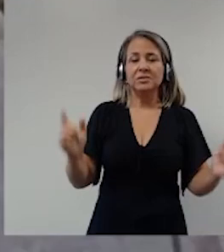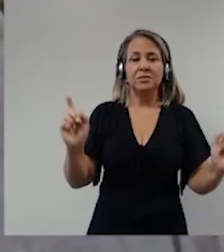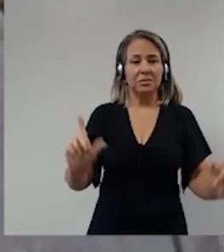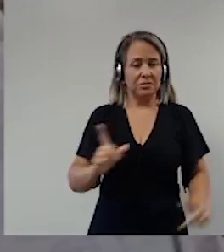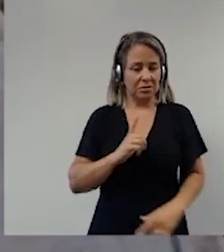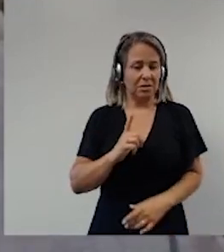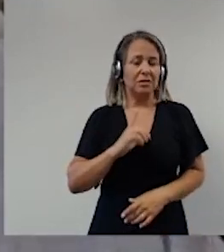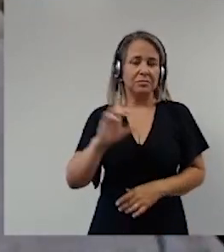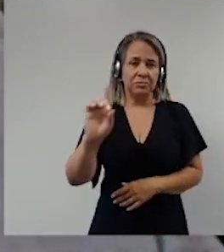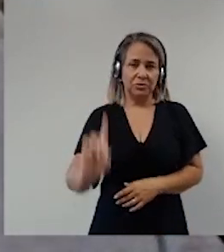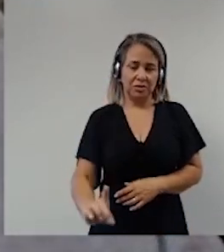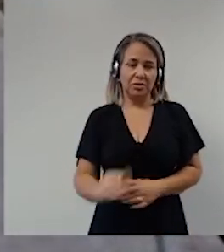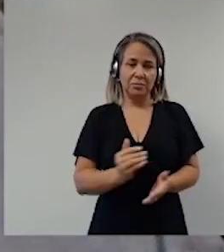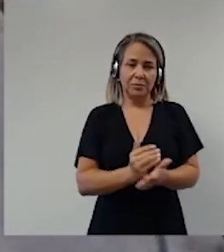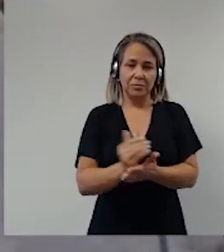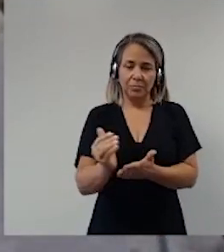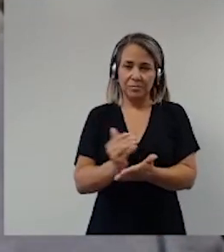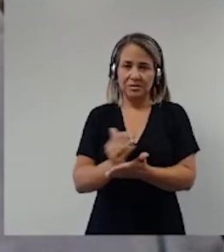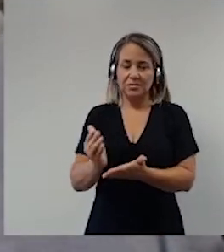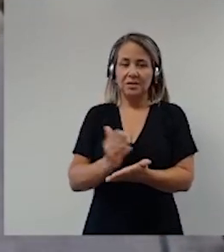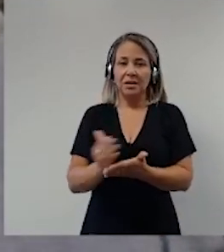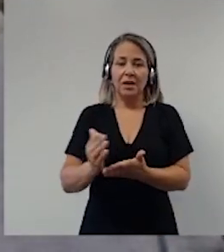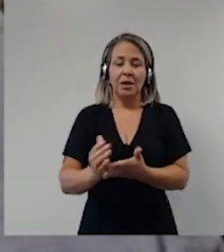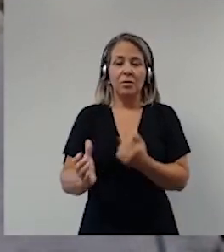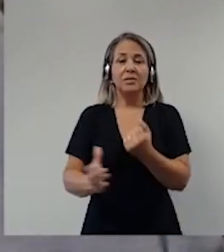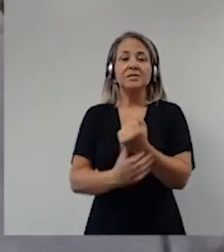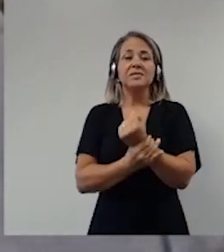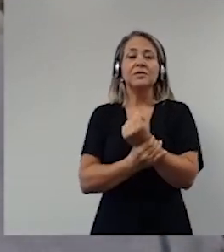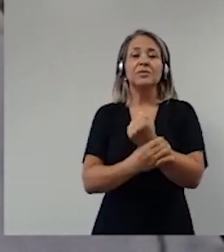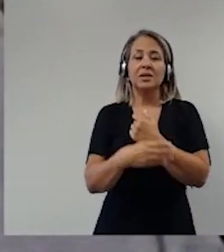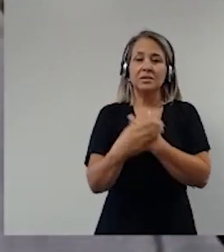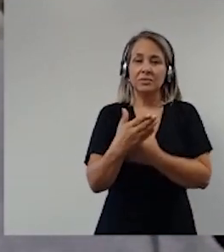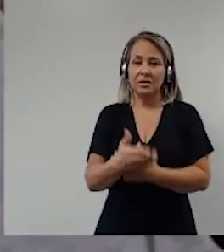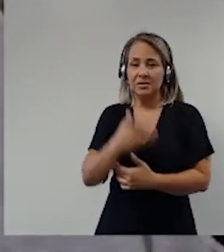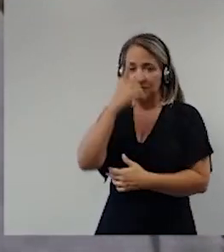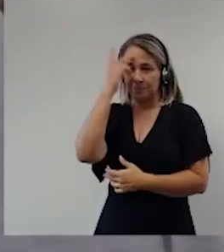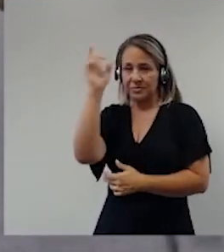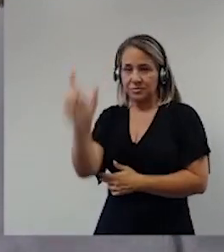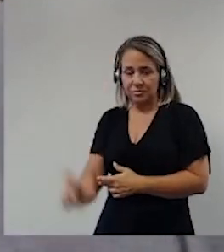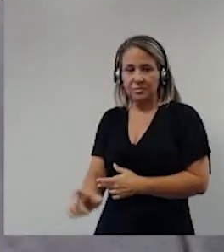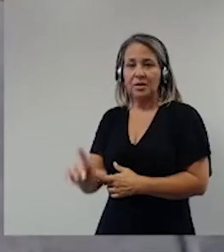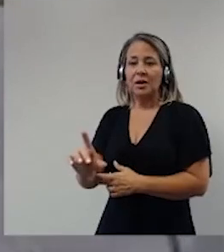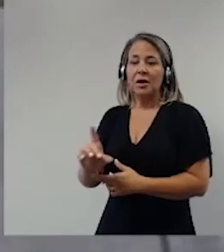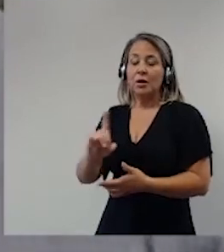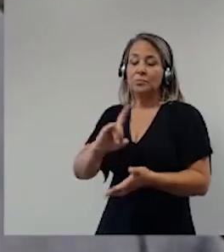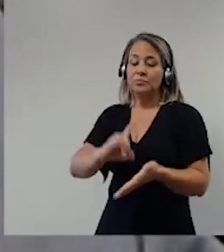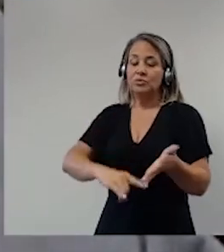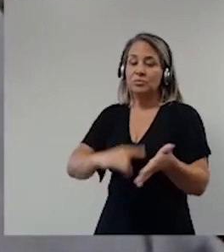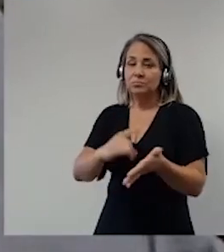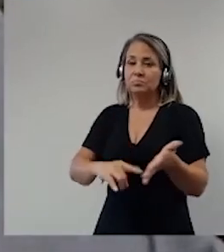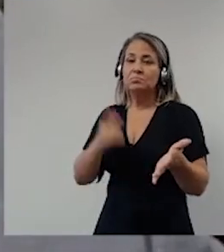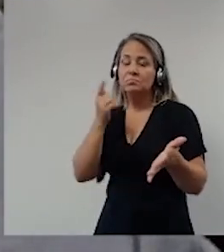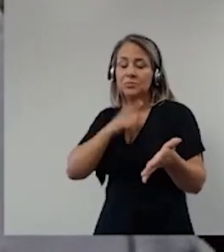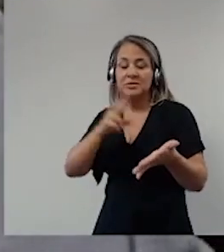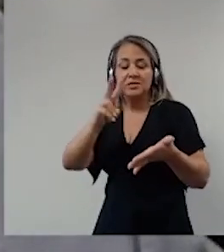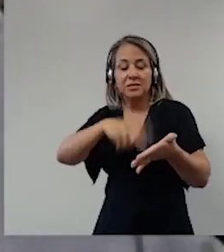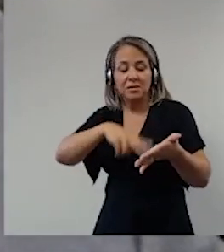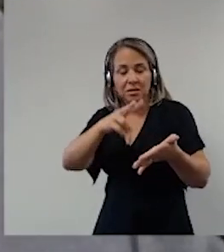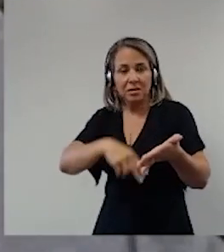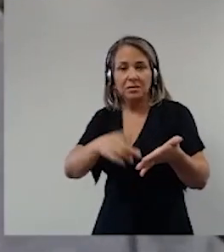direito, para instruir a inicial, é assegurado o direito de obter certidões e